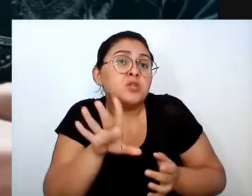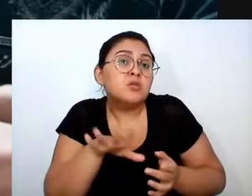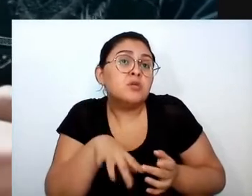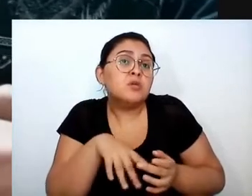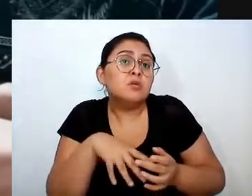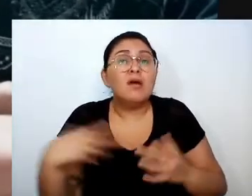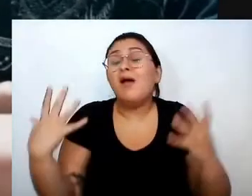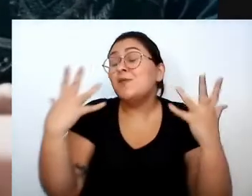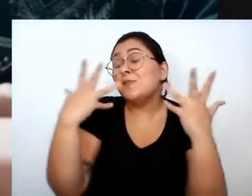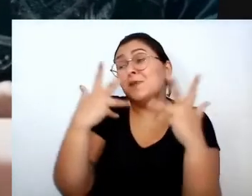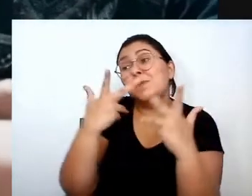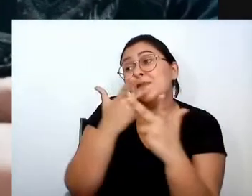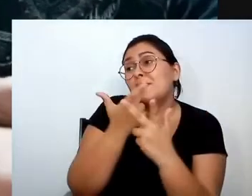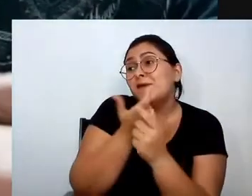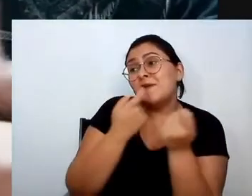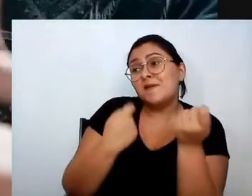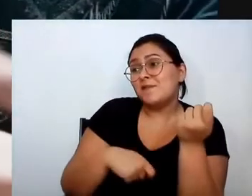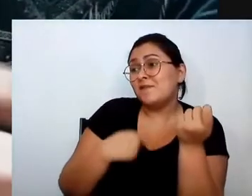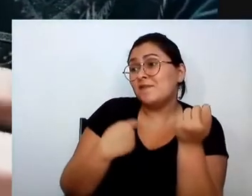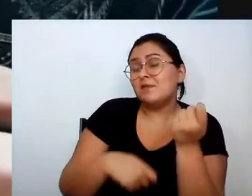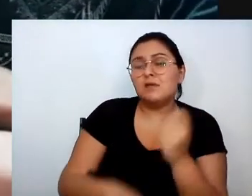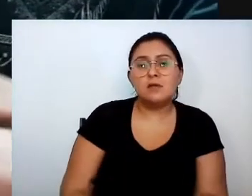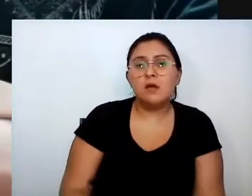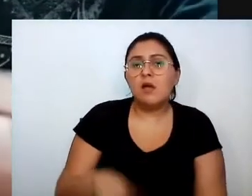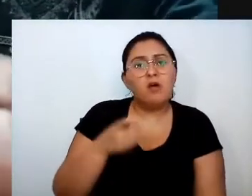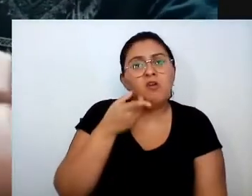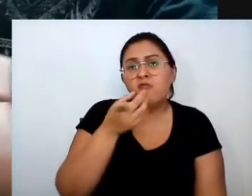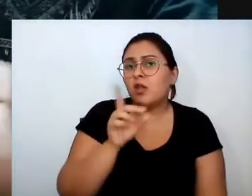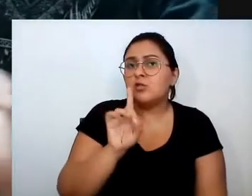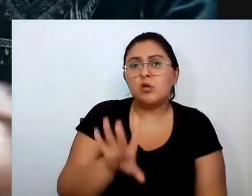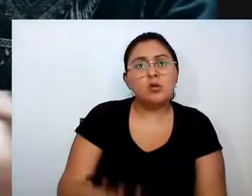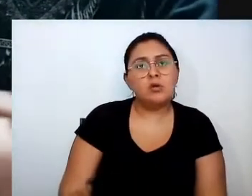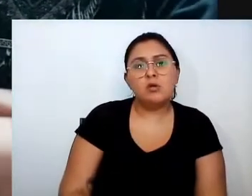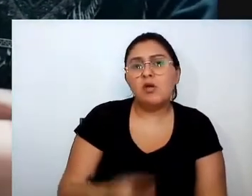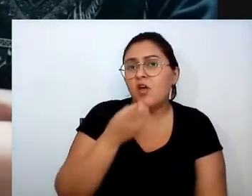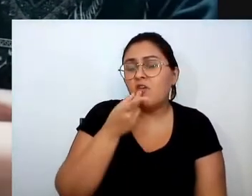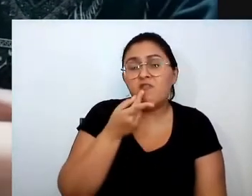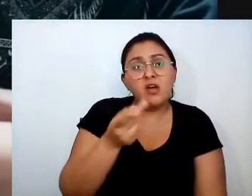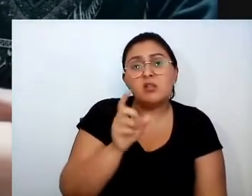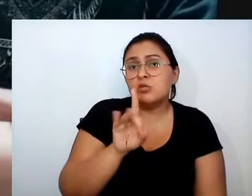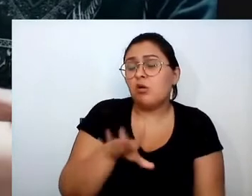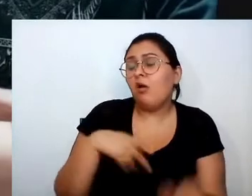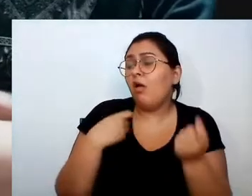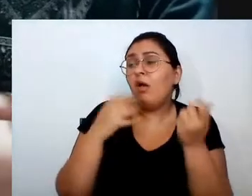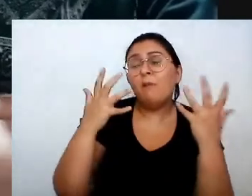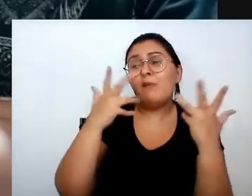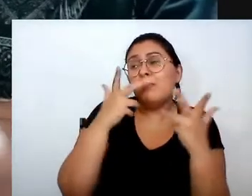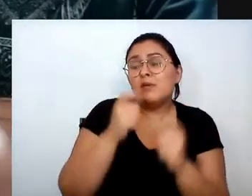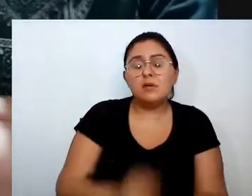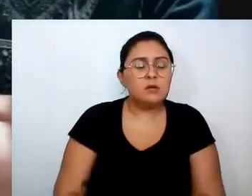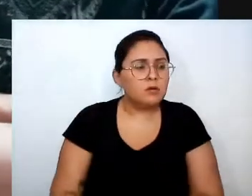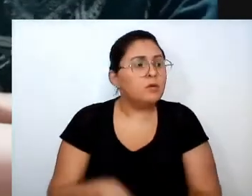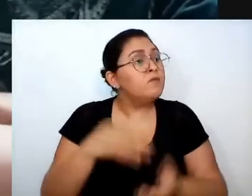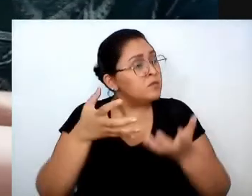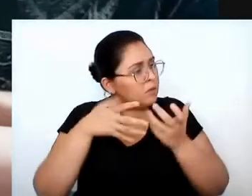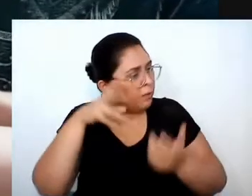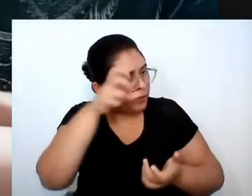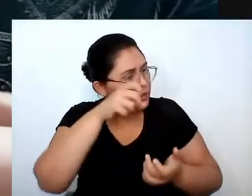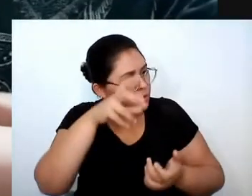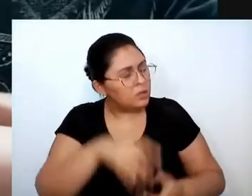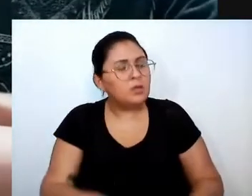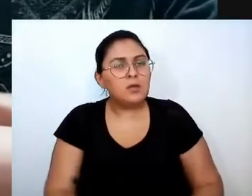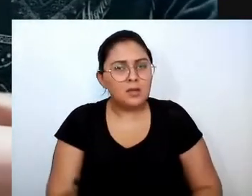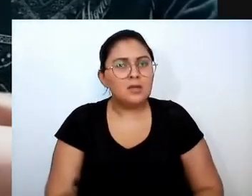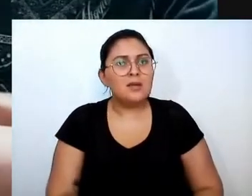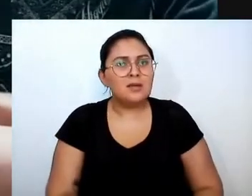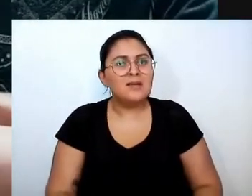quem toca violão, só diz essa sim, frase. Aí eu sempre digo: olha, você quer aprender a tocar um instrumento, qualquer instrumento você tem